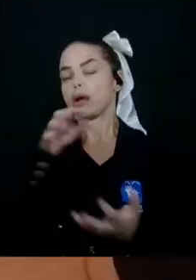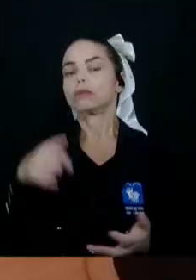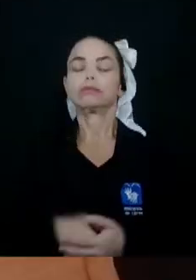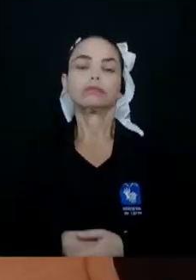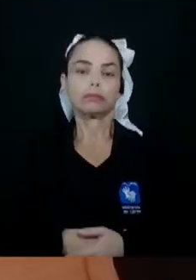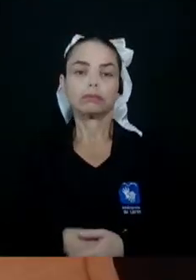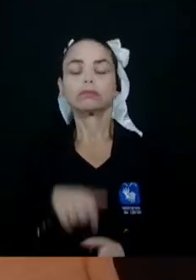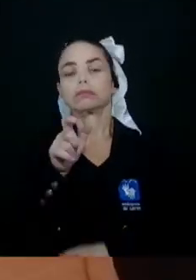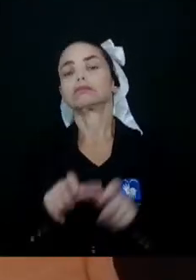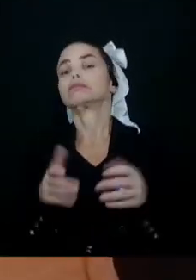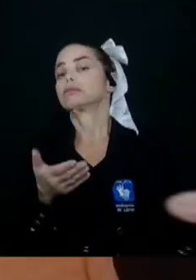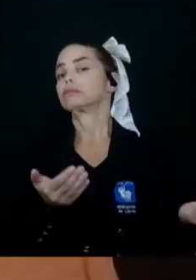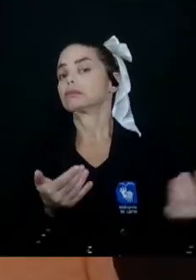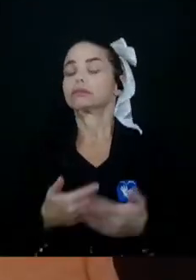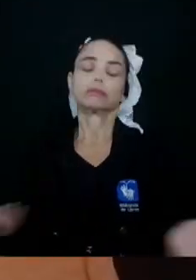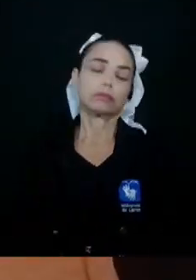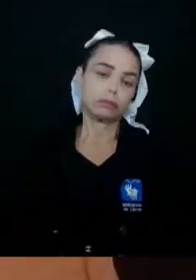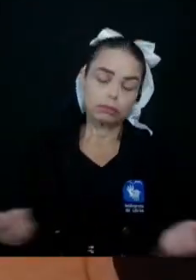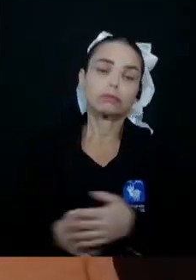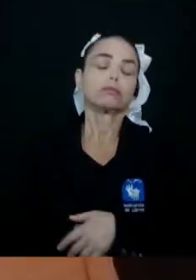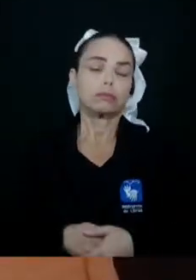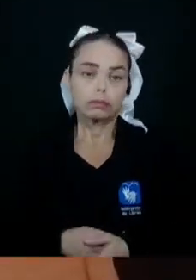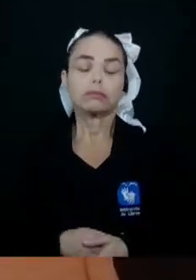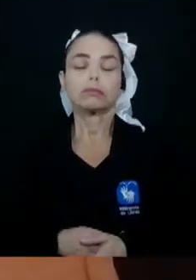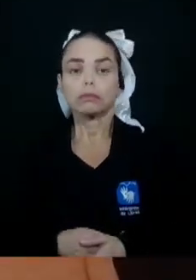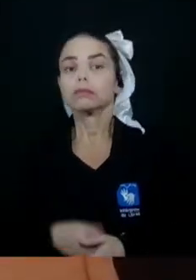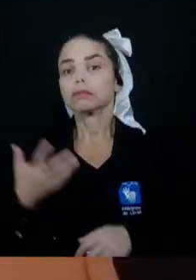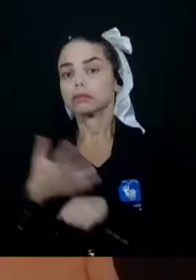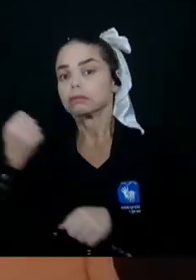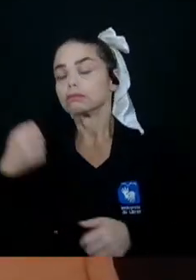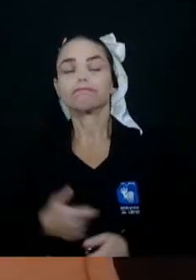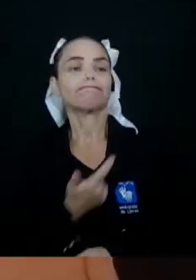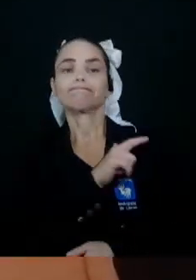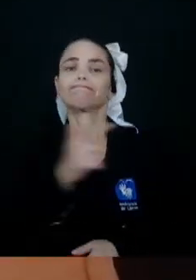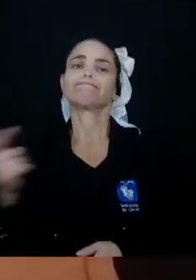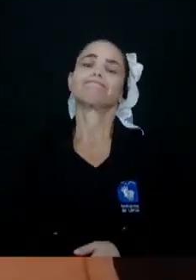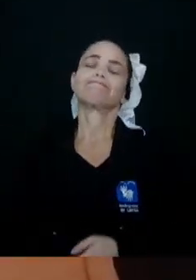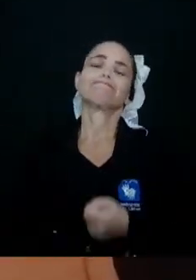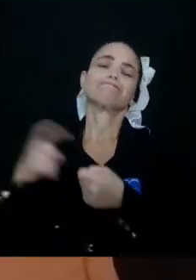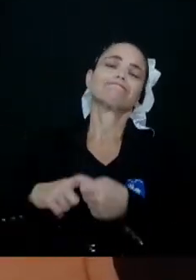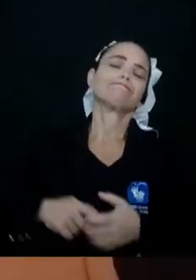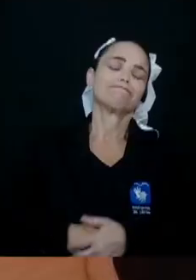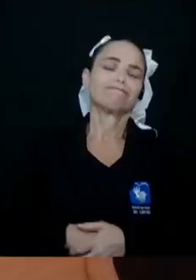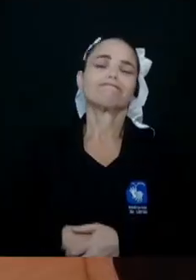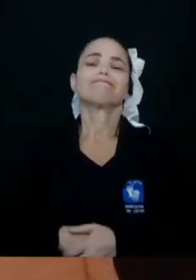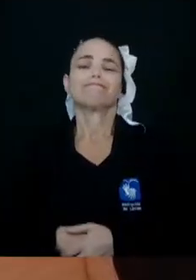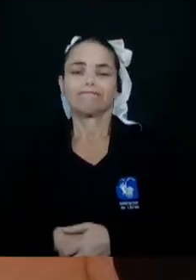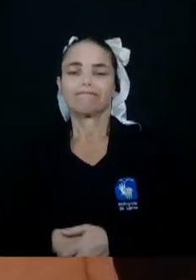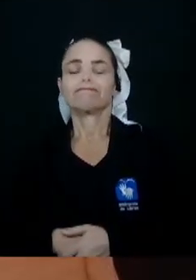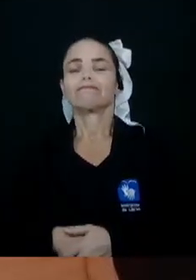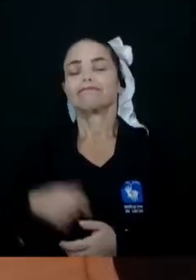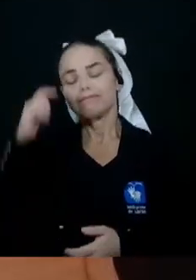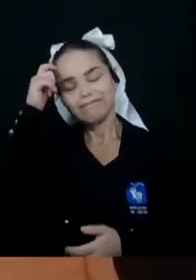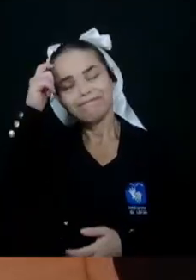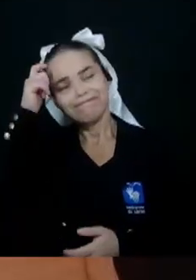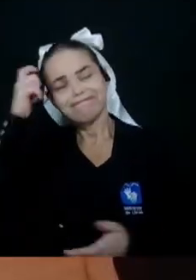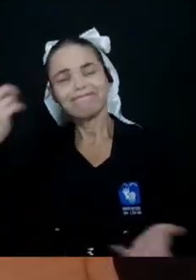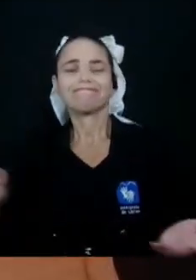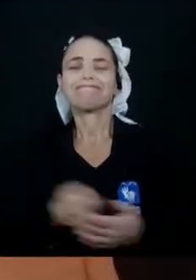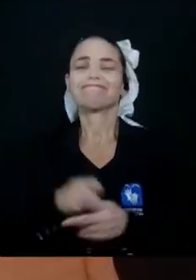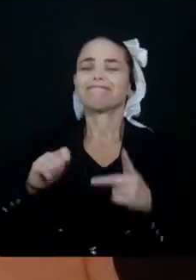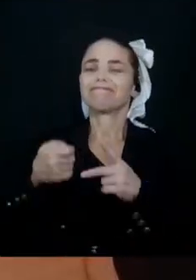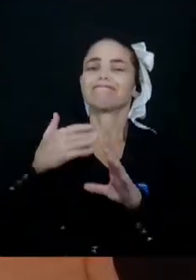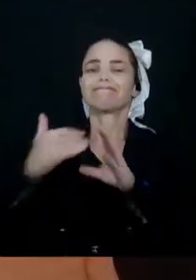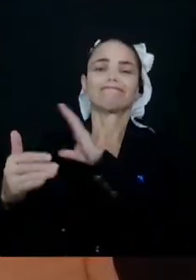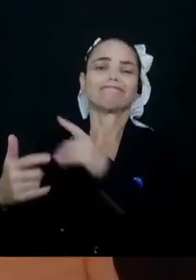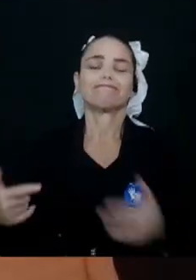também. Acabavam caindo em golpe e não tinha como voltar atrás e retroagir essa questão do Pix que foi enviado. E agora a gente